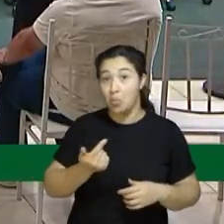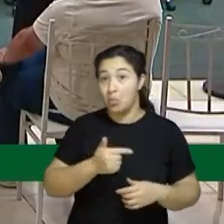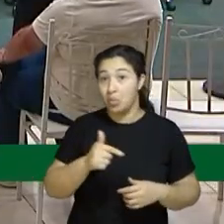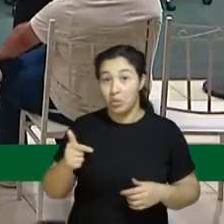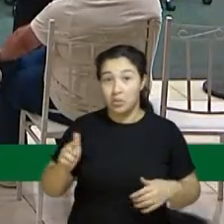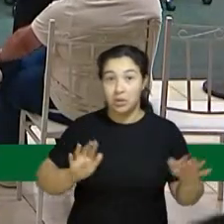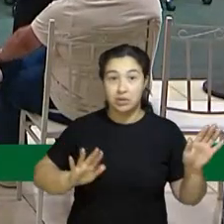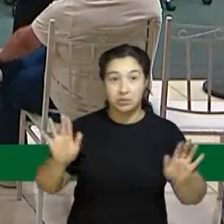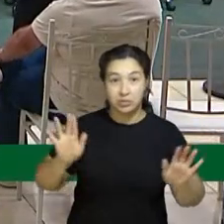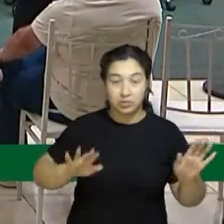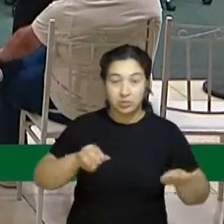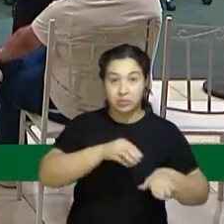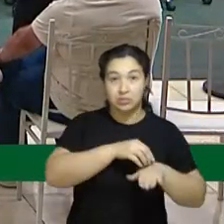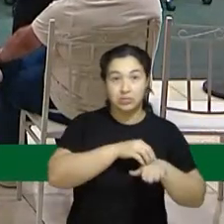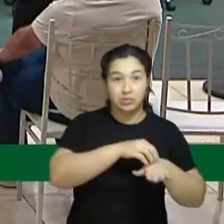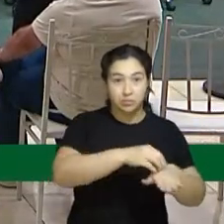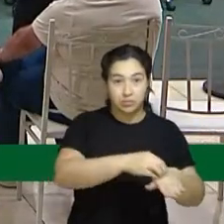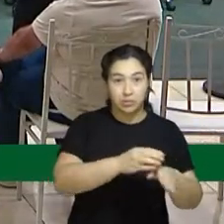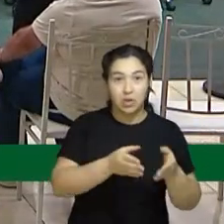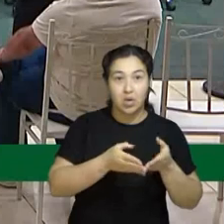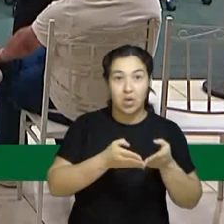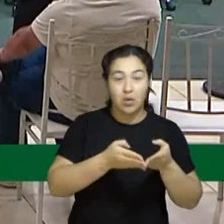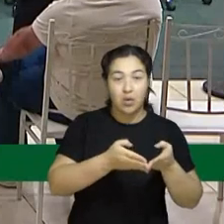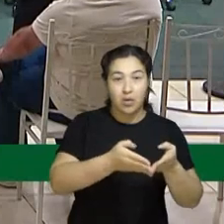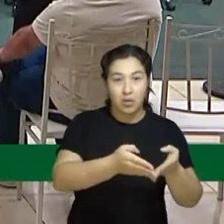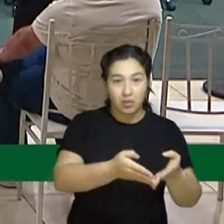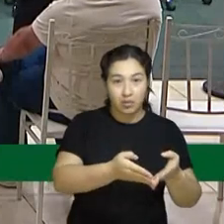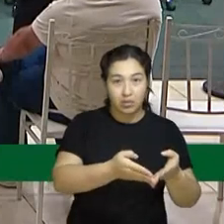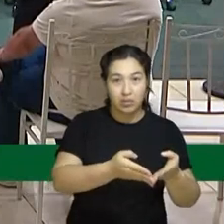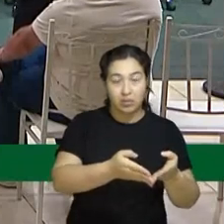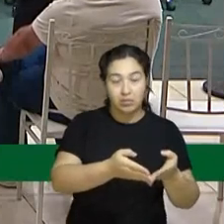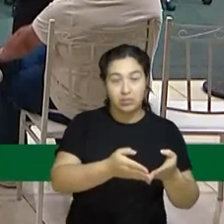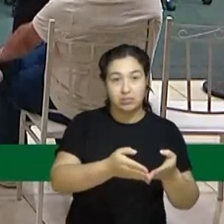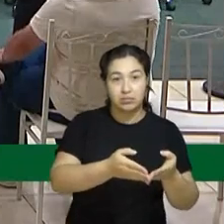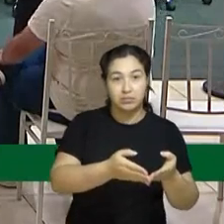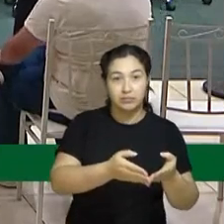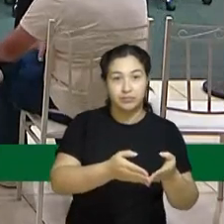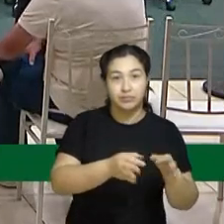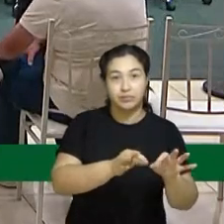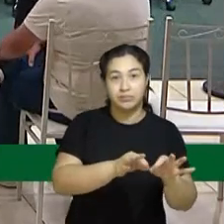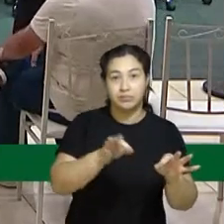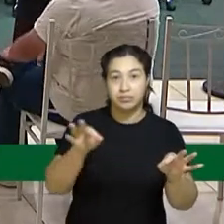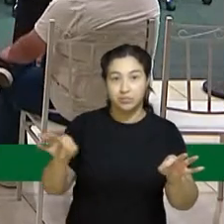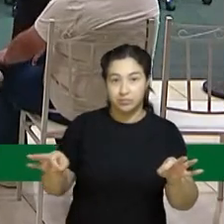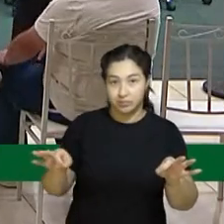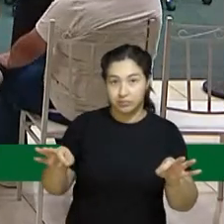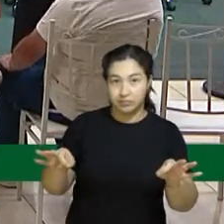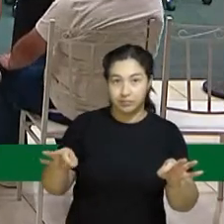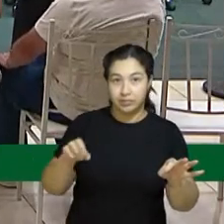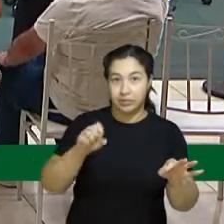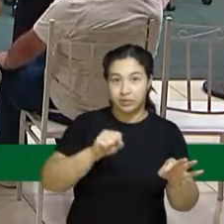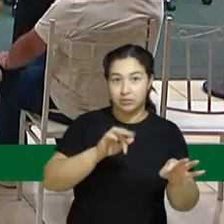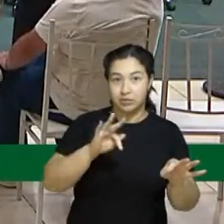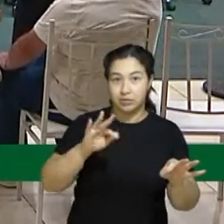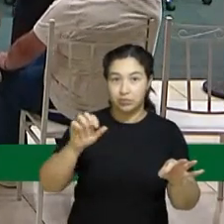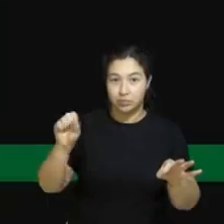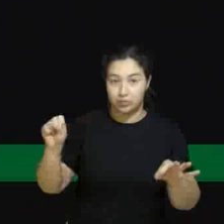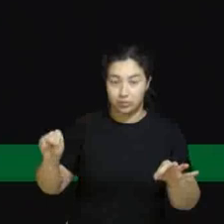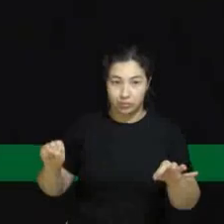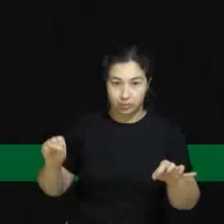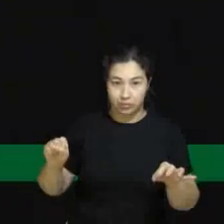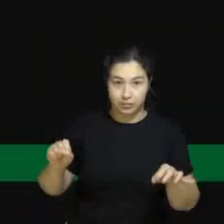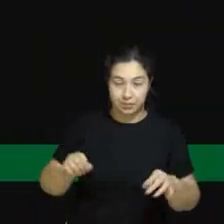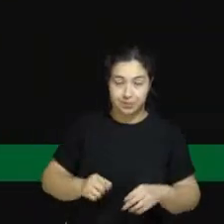licitação para a contratação dos serviços de travessia por ferry boat entre Joinville e São Francisco do Sul,